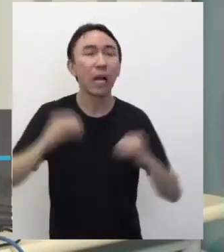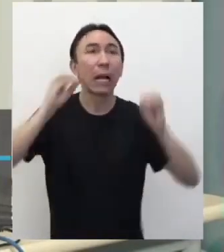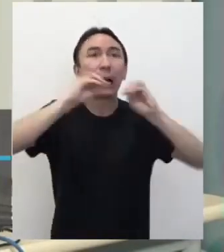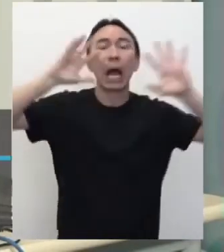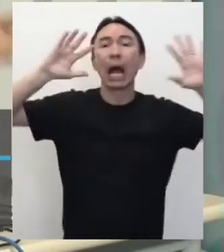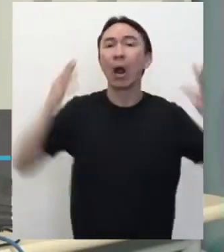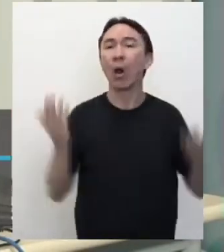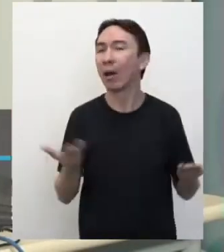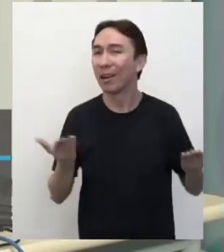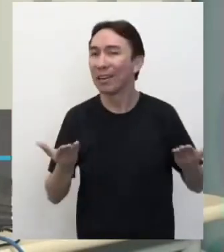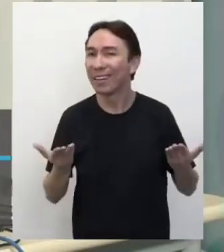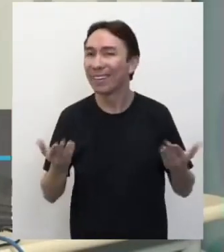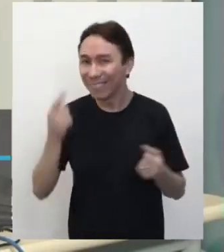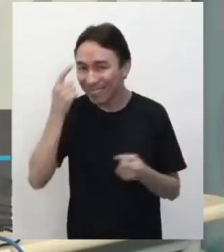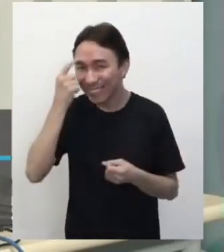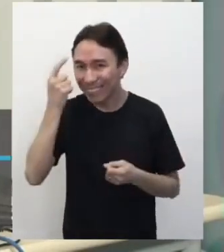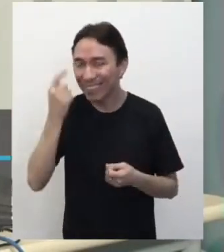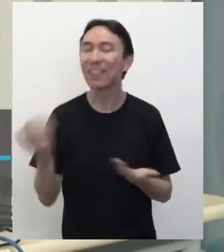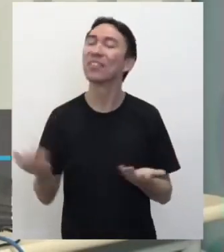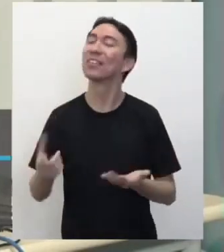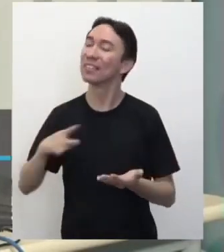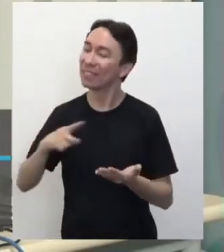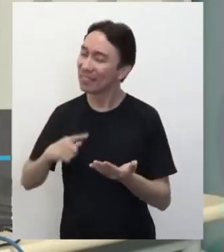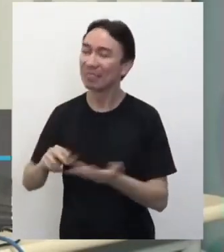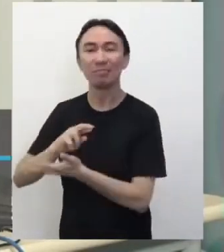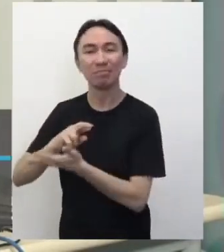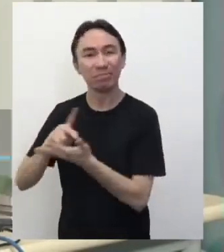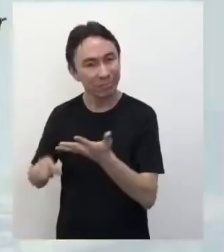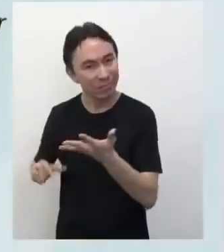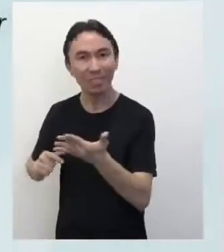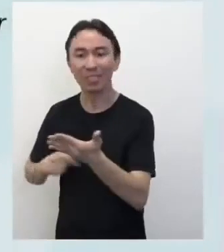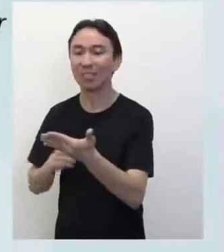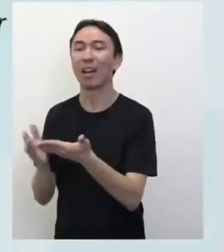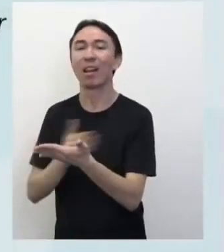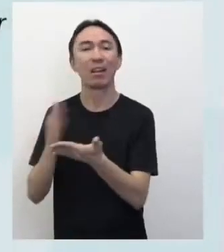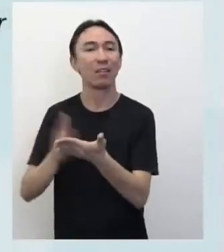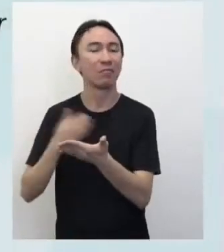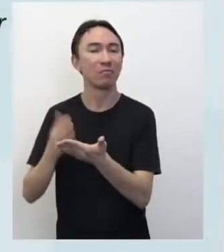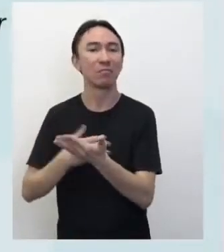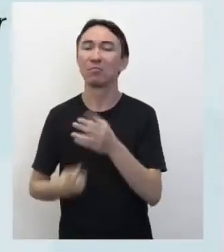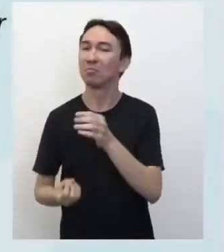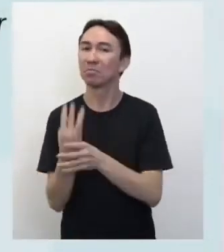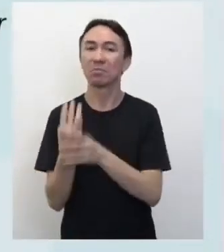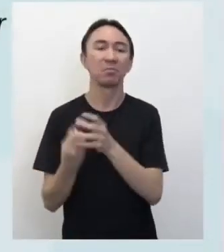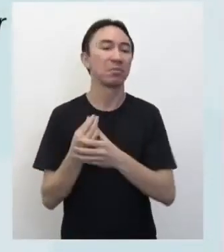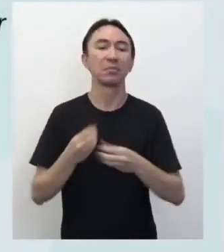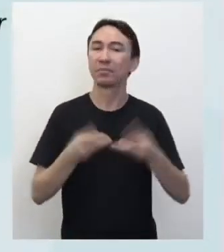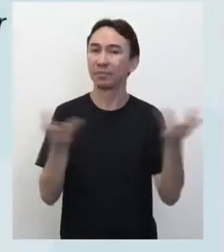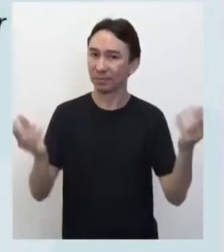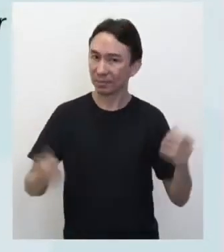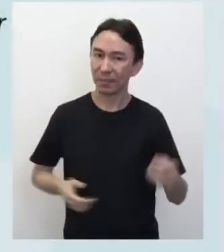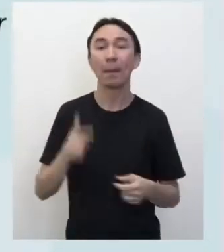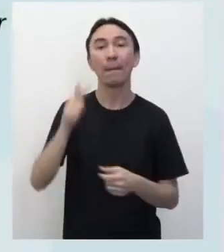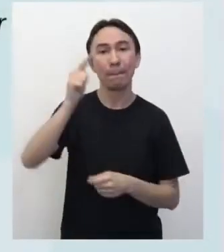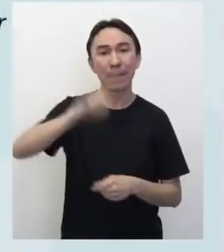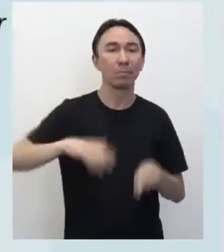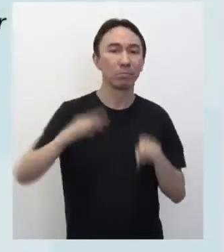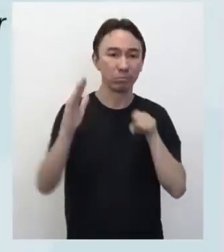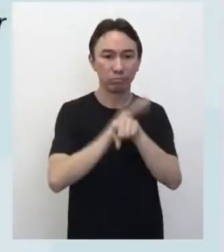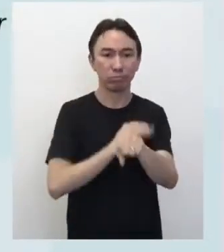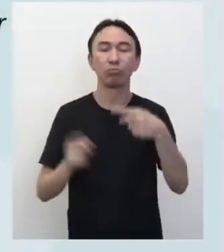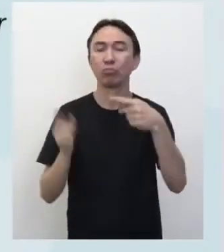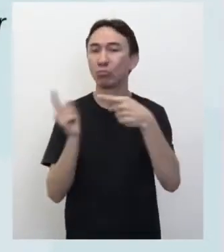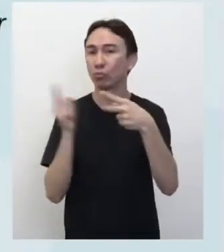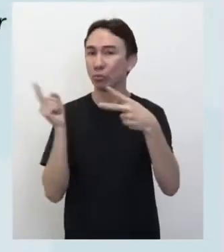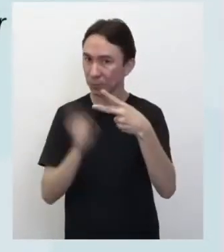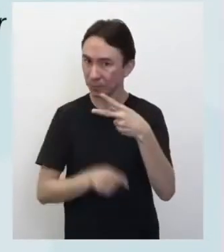obras, como é o caso desses 2. Aí a gente abre o chat para mais 2 perguntinhas. Mais 2 perguntinhas. Gente, olha, relembrando a sinopse